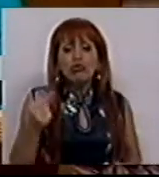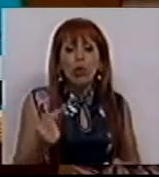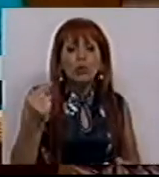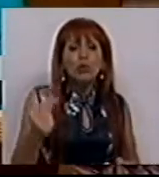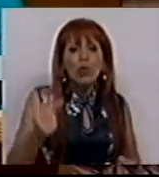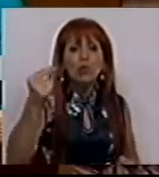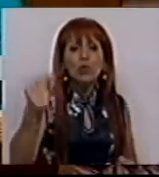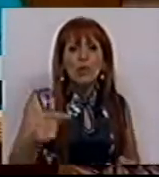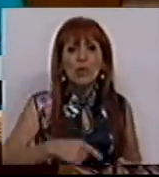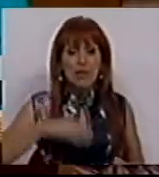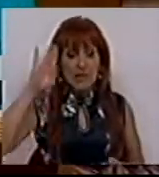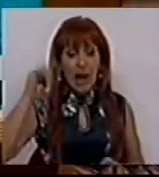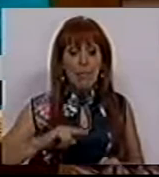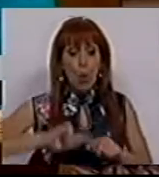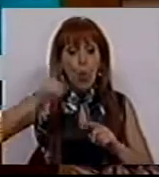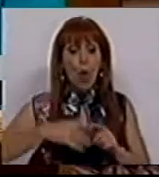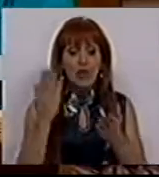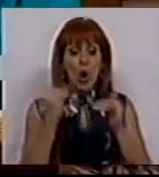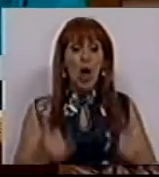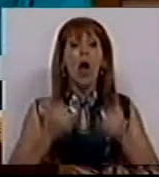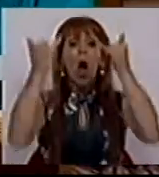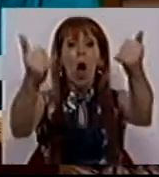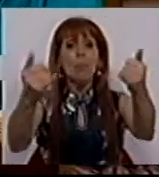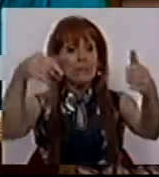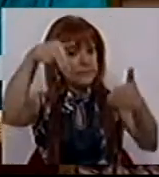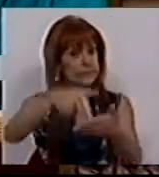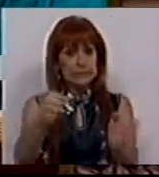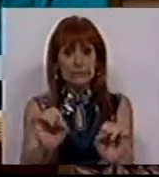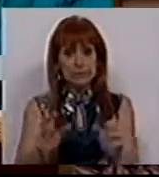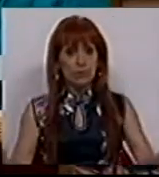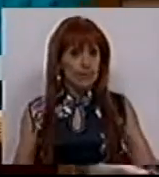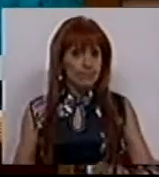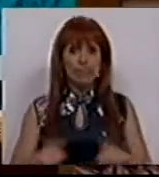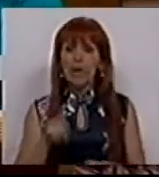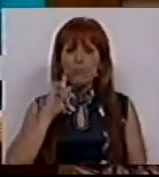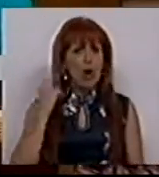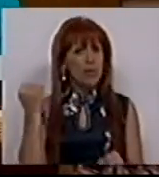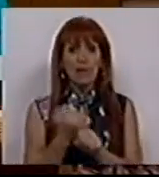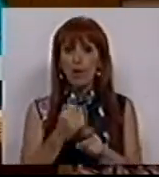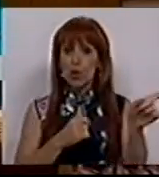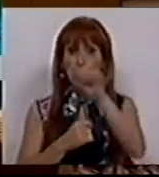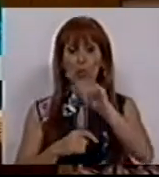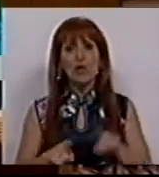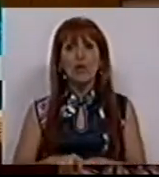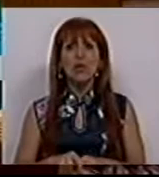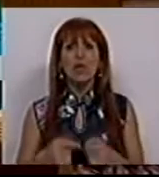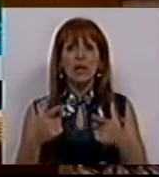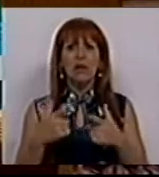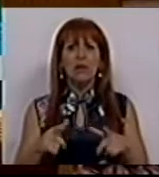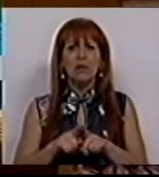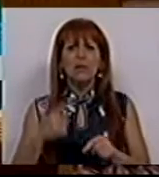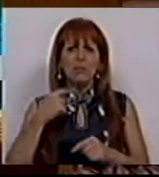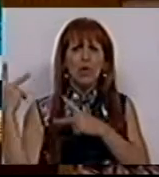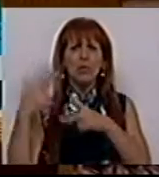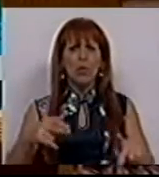dias, sabe que no próximo ano letivo não estará mais no seu lugar. Não é uma trabalhadora, é na nova língua da